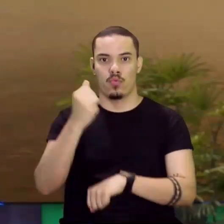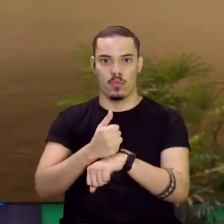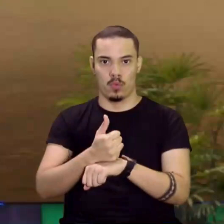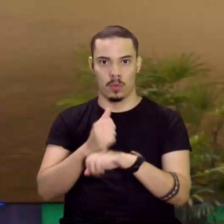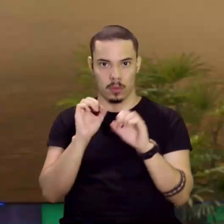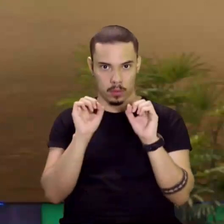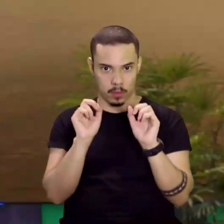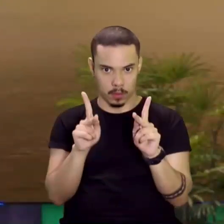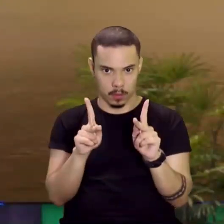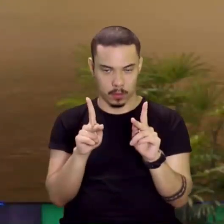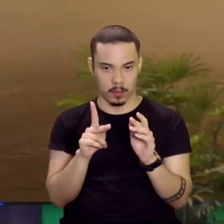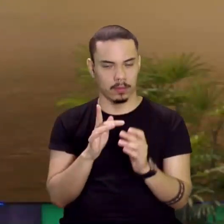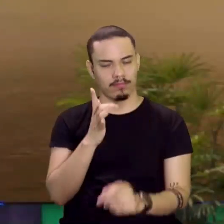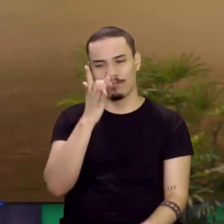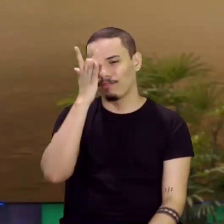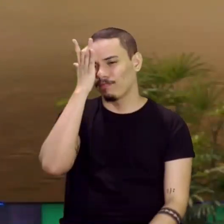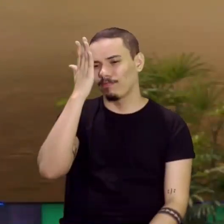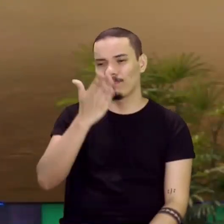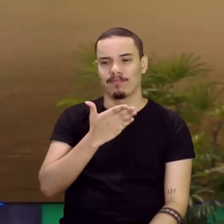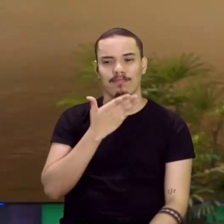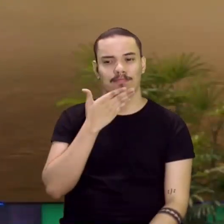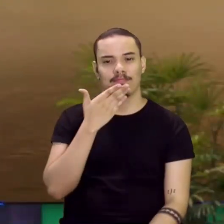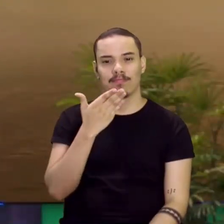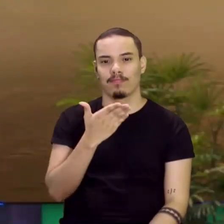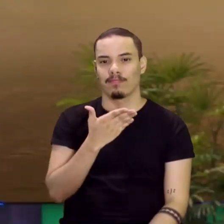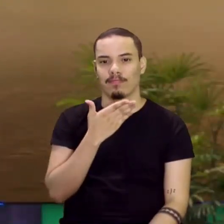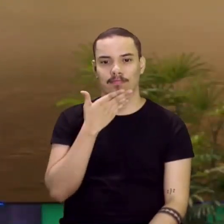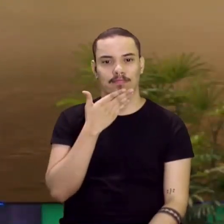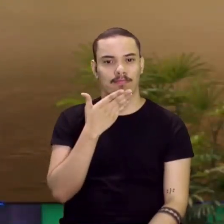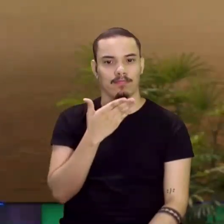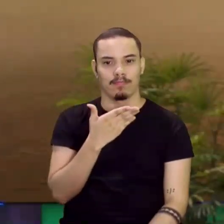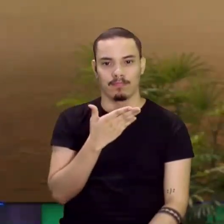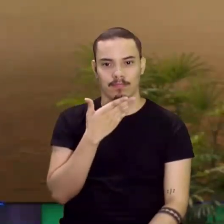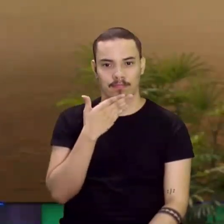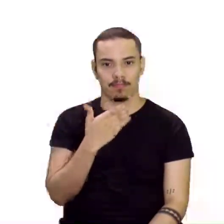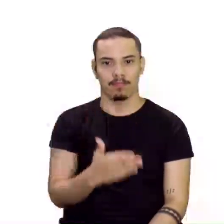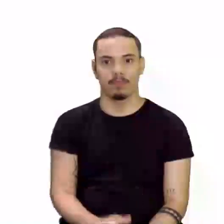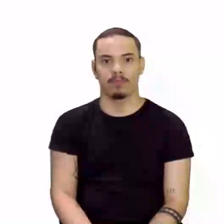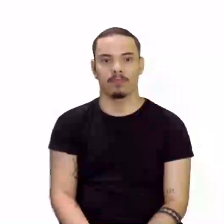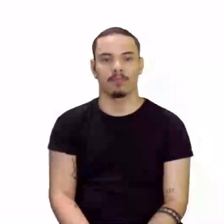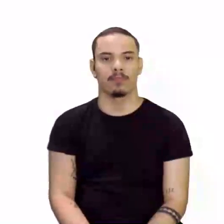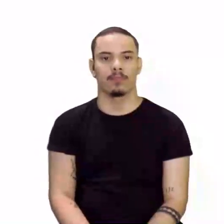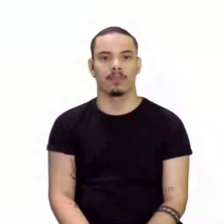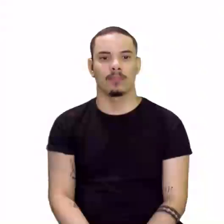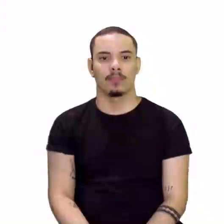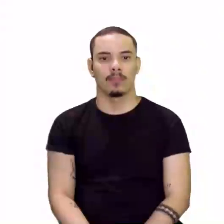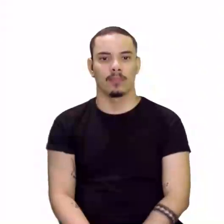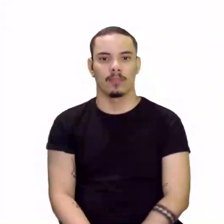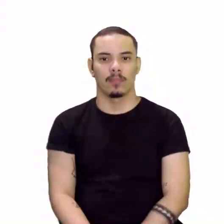Beleza? É muito fácil. Vamos para o próximo.